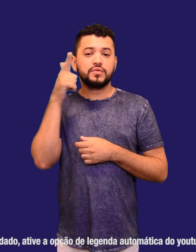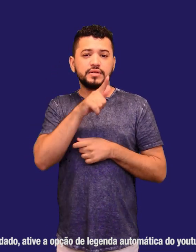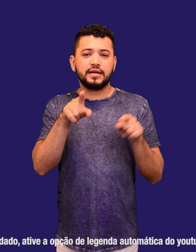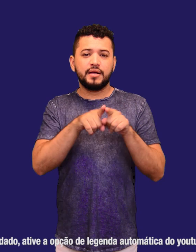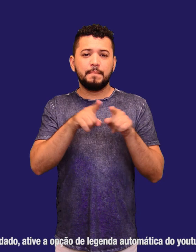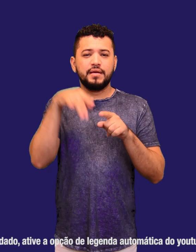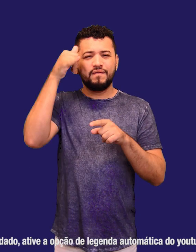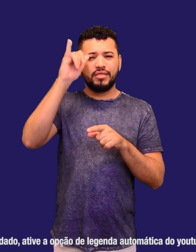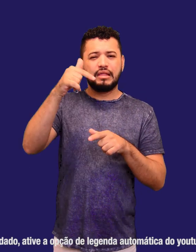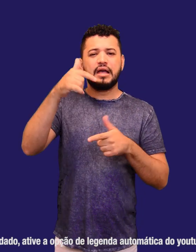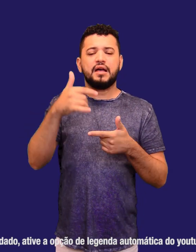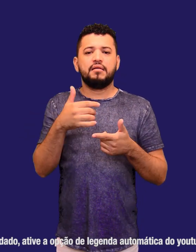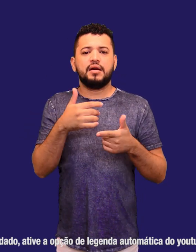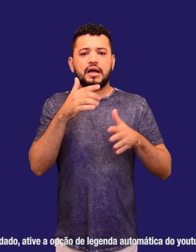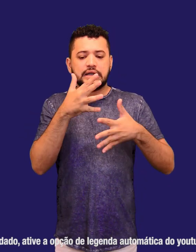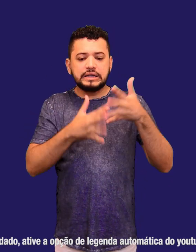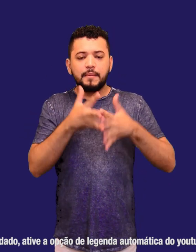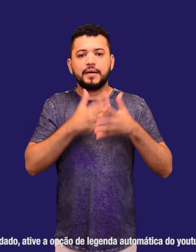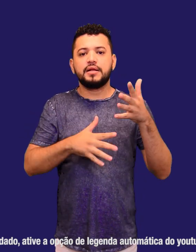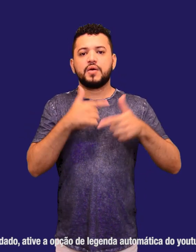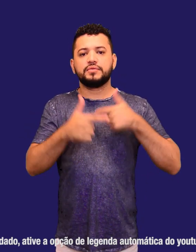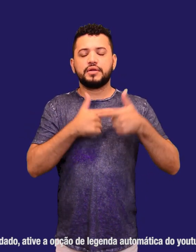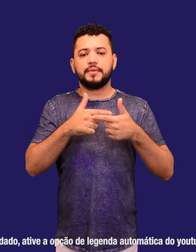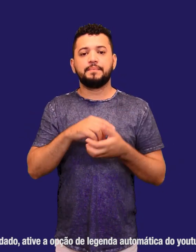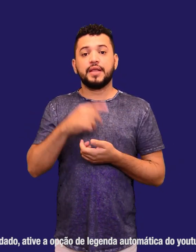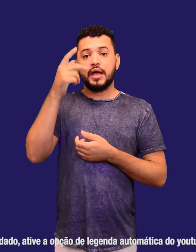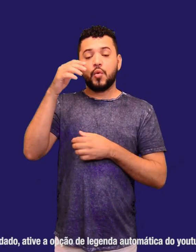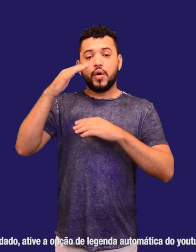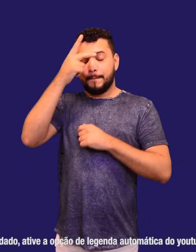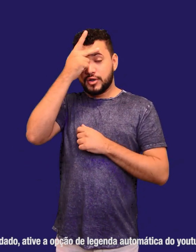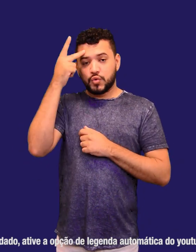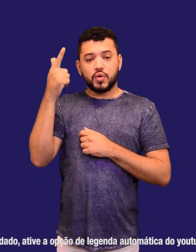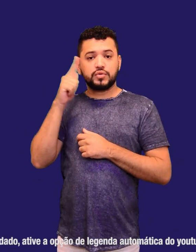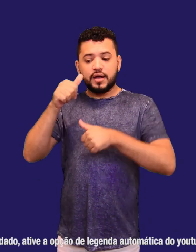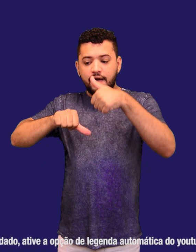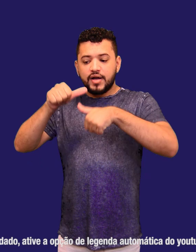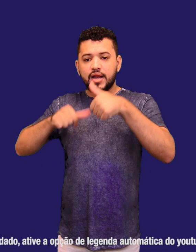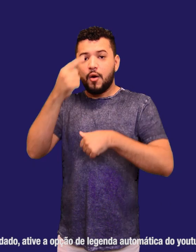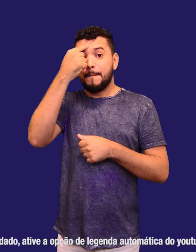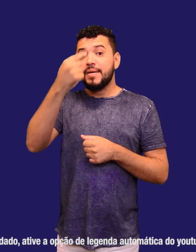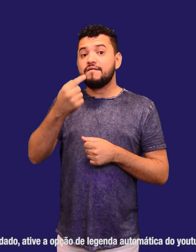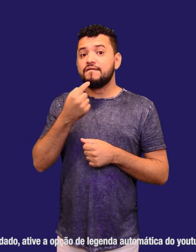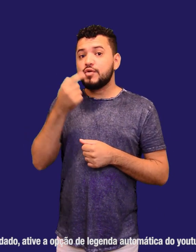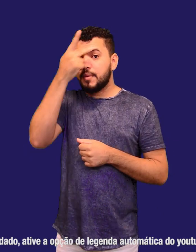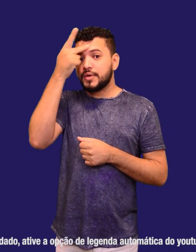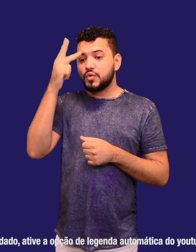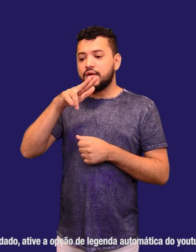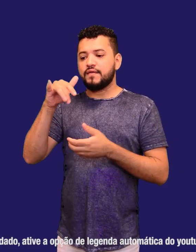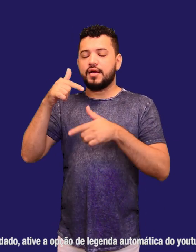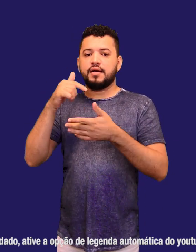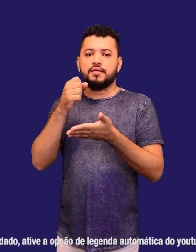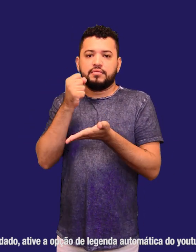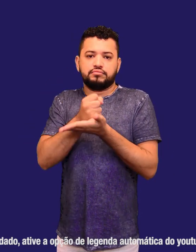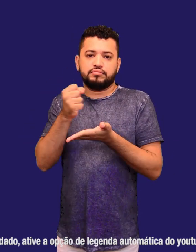processos. O recrutador ele consegue avaliar o comportamento, o interesse, o perfil do candidato em todas as etapas.